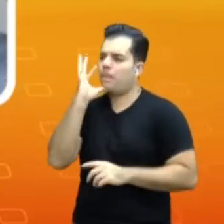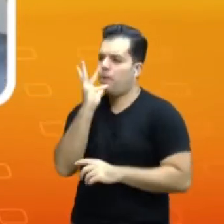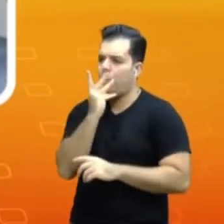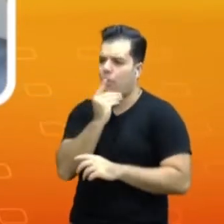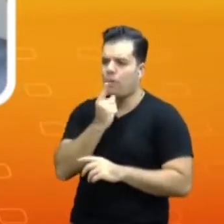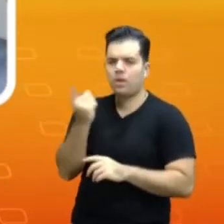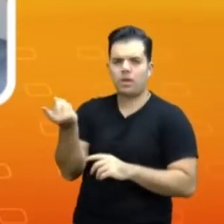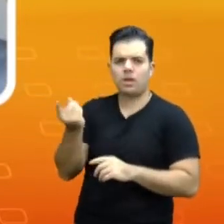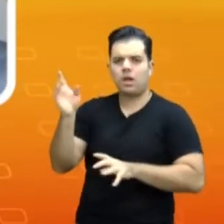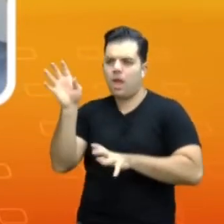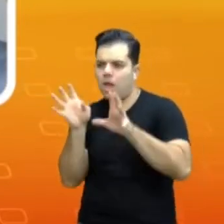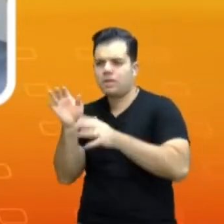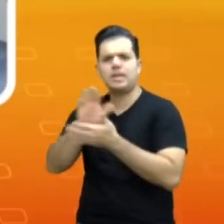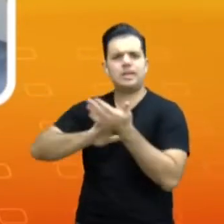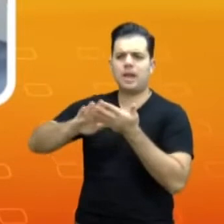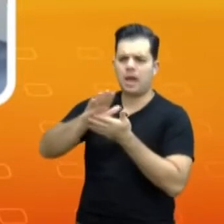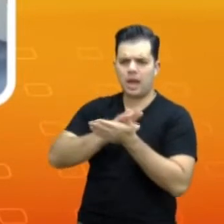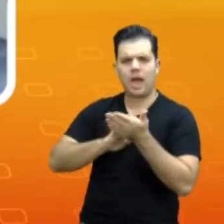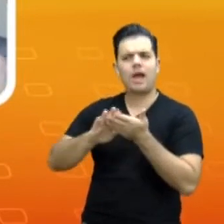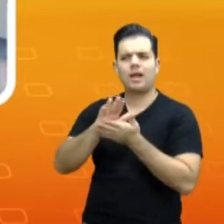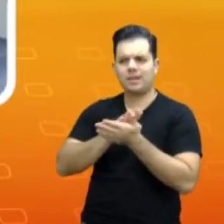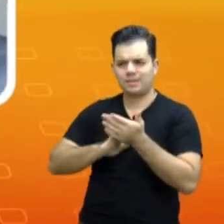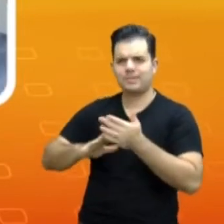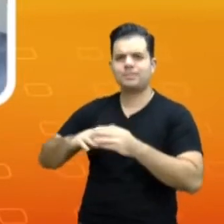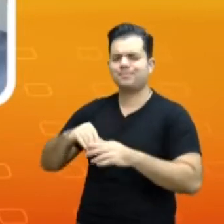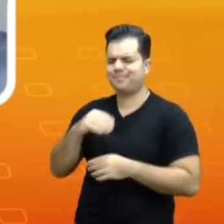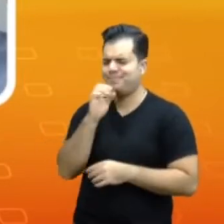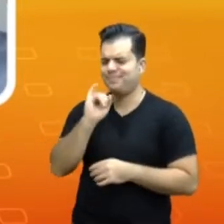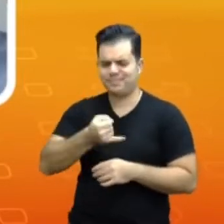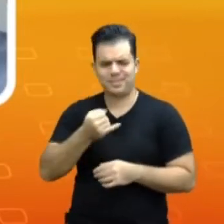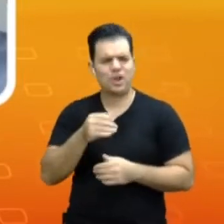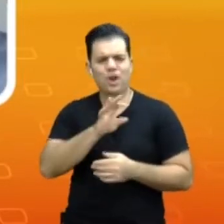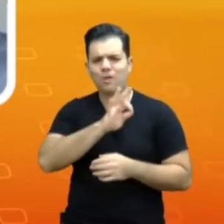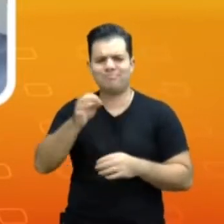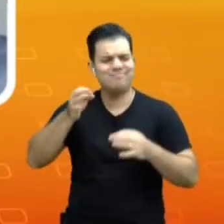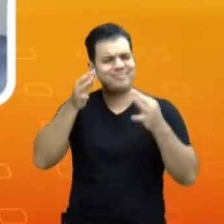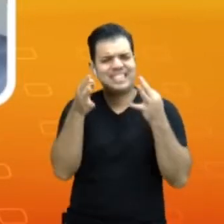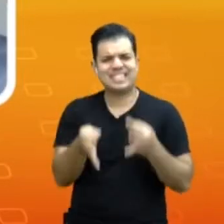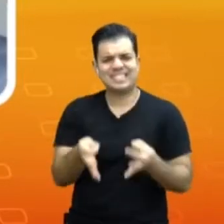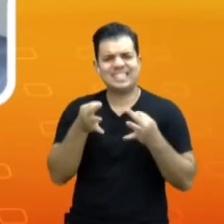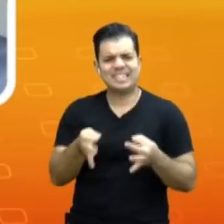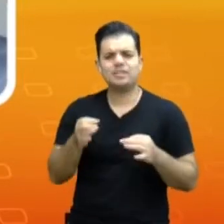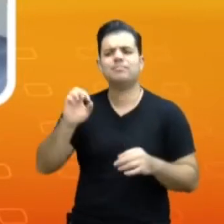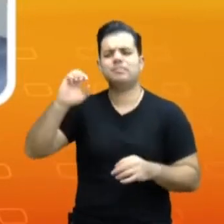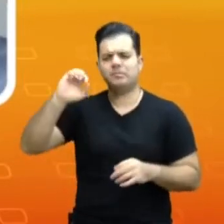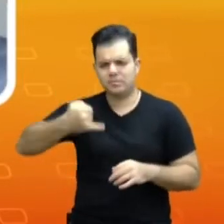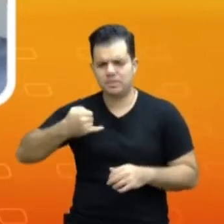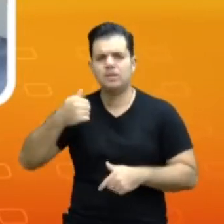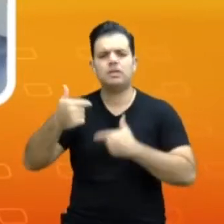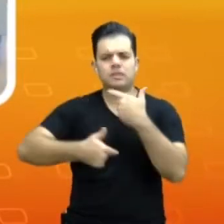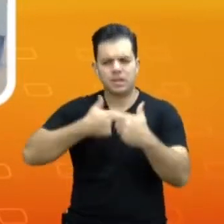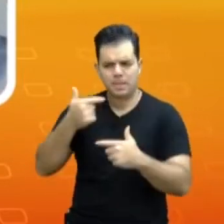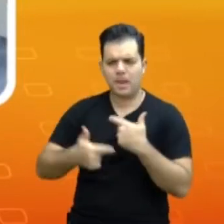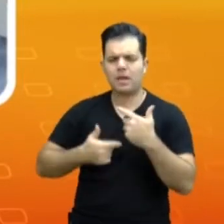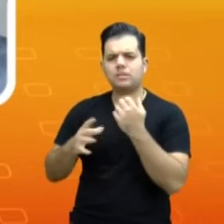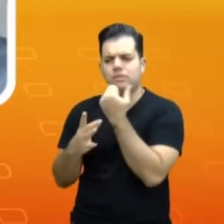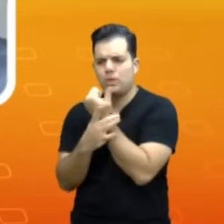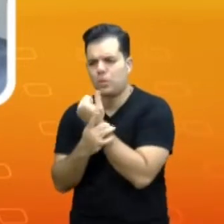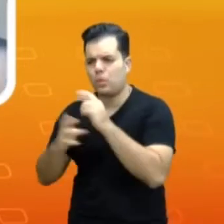Então, respondendo a sua pergunta, sem dúvida, sim, a gente está num ambiente mais